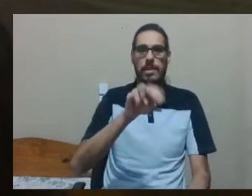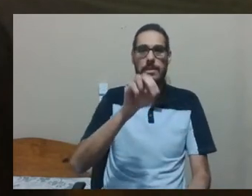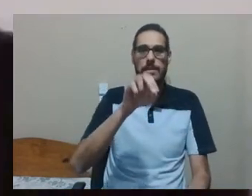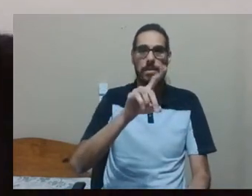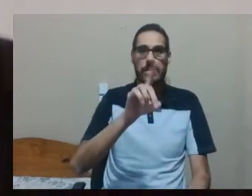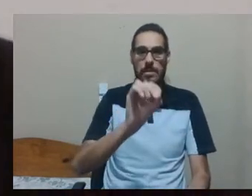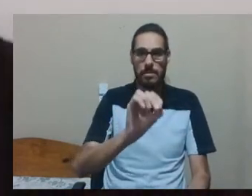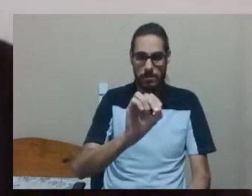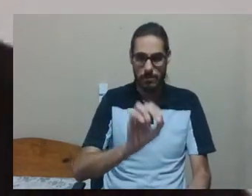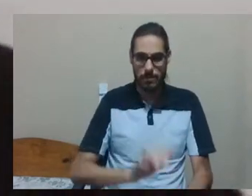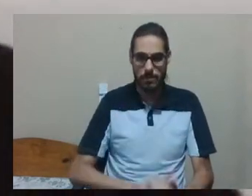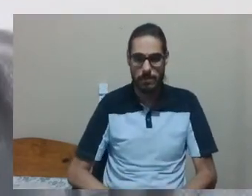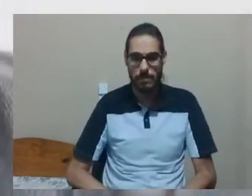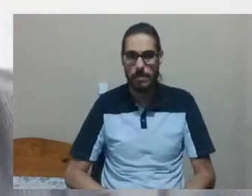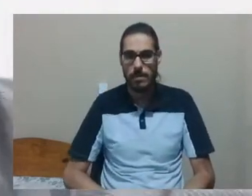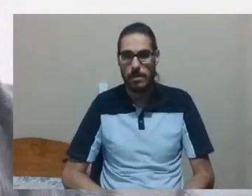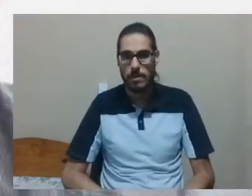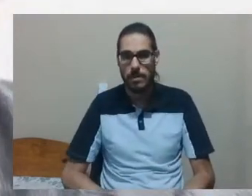Ok.